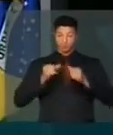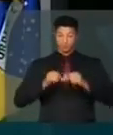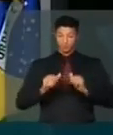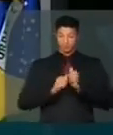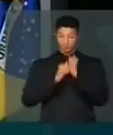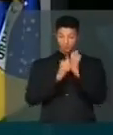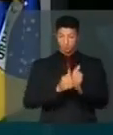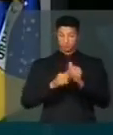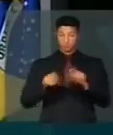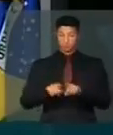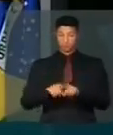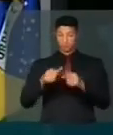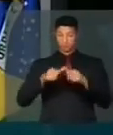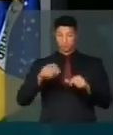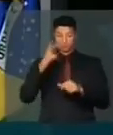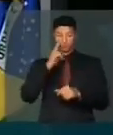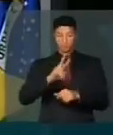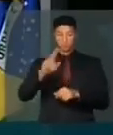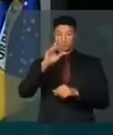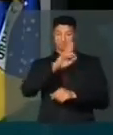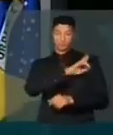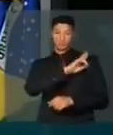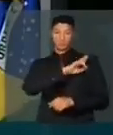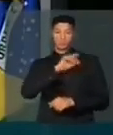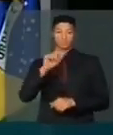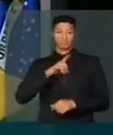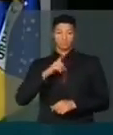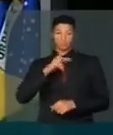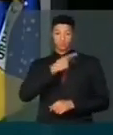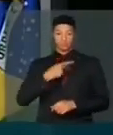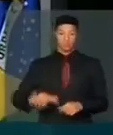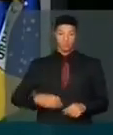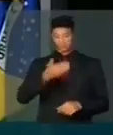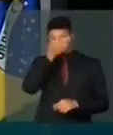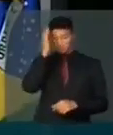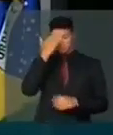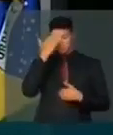acompanhando, está vendo essa responsabilidade que tem tido o presidente Eduardo Cunha. Muito obrigado, senhor presidente.